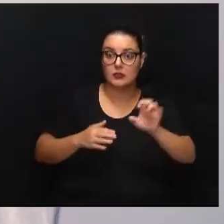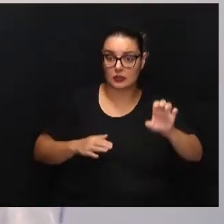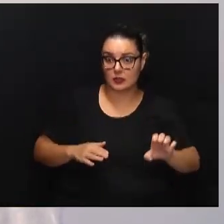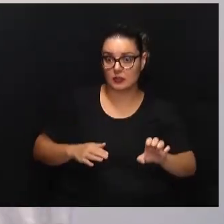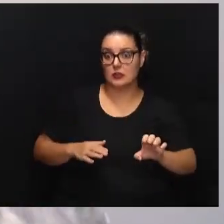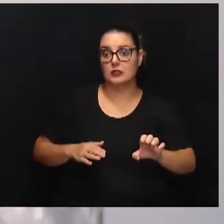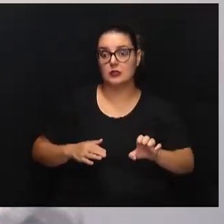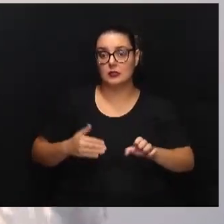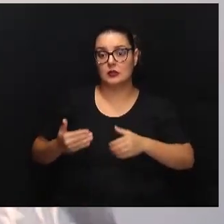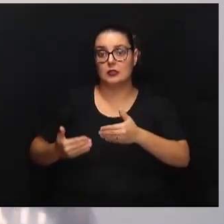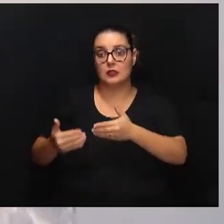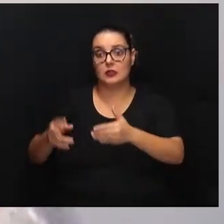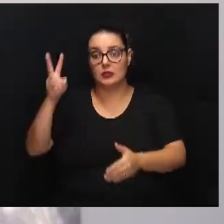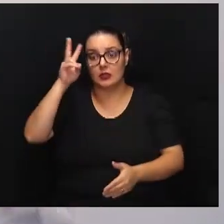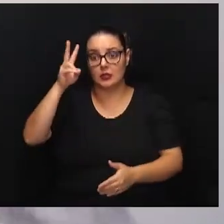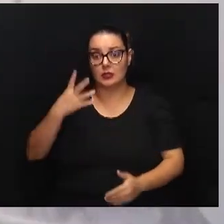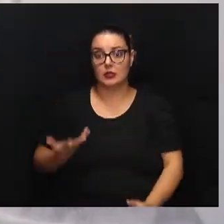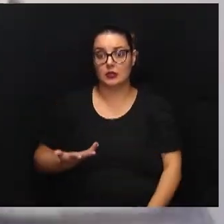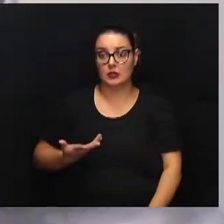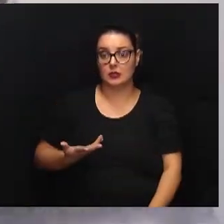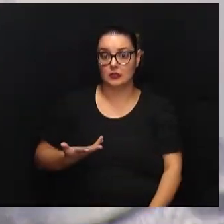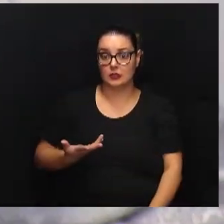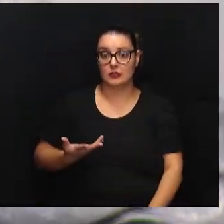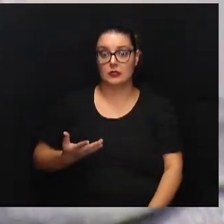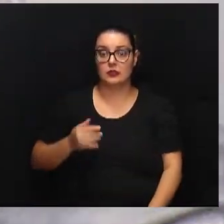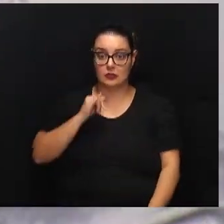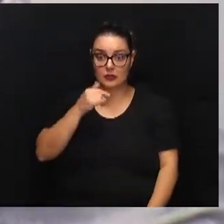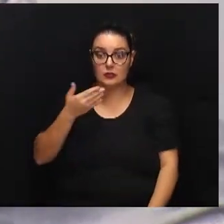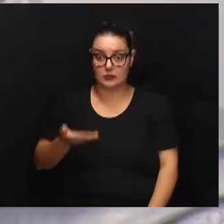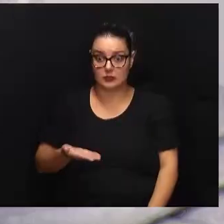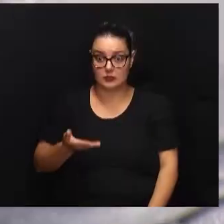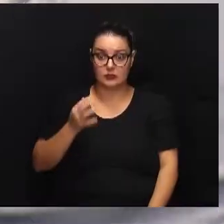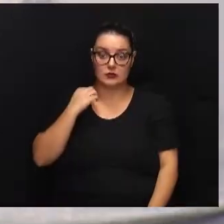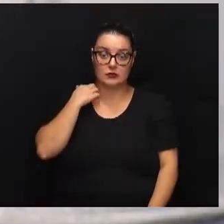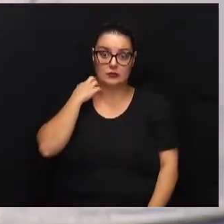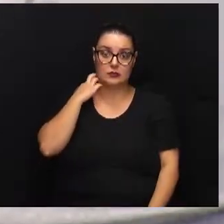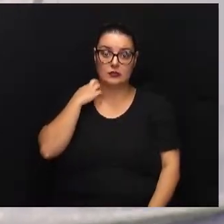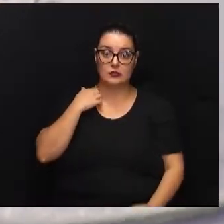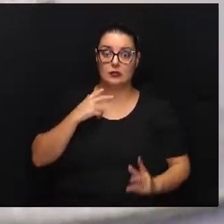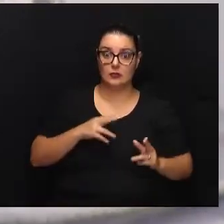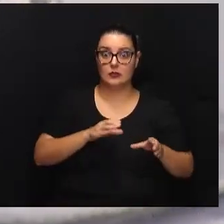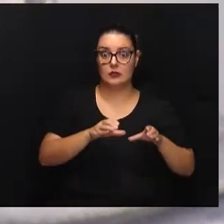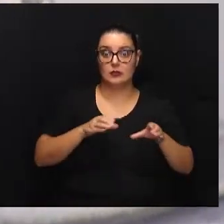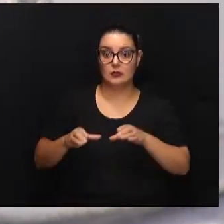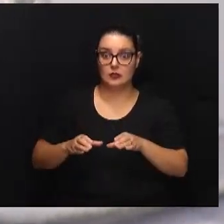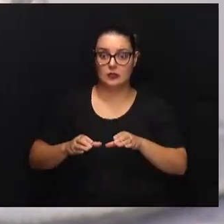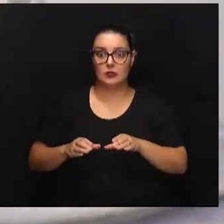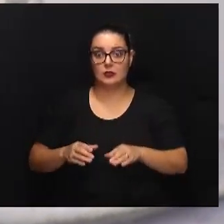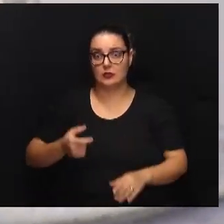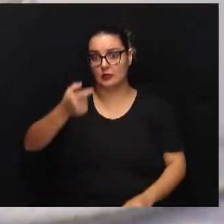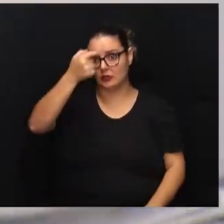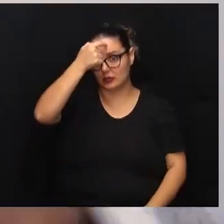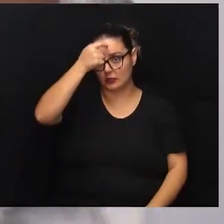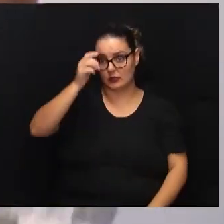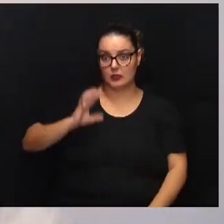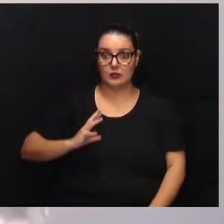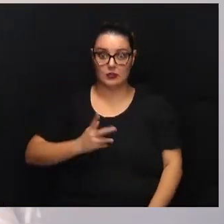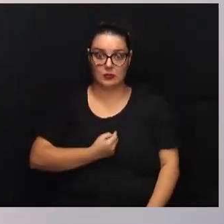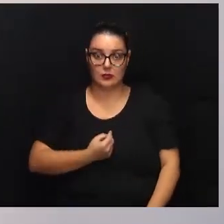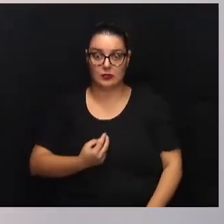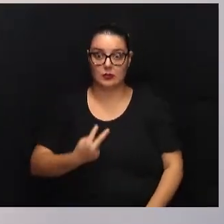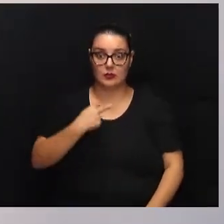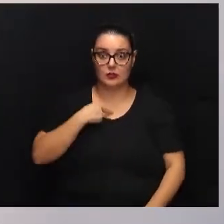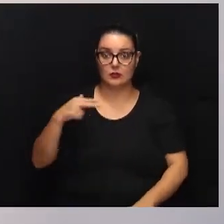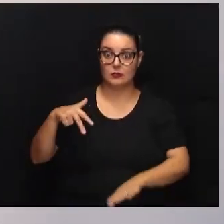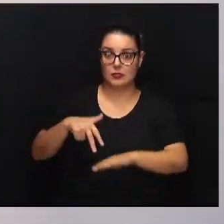E, dito isso, eu acho que, enquanto coordenadora do Núcleo de Consciência Trans, eu não poderia estar num espaço como esse sem trazer o que já foi trazido pelo